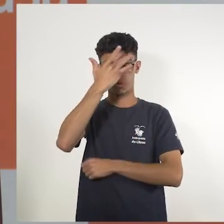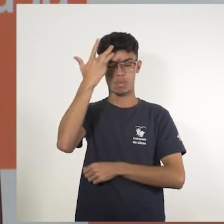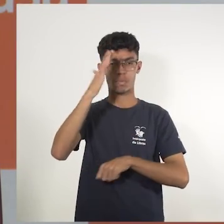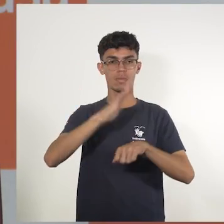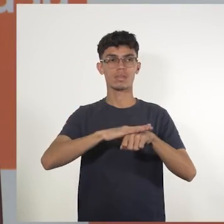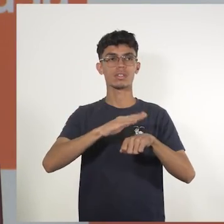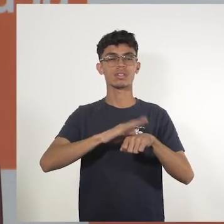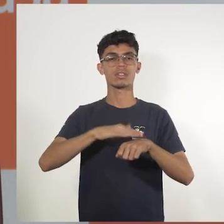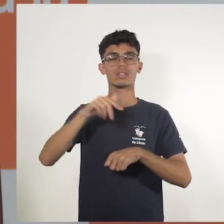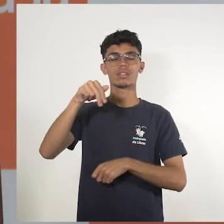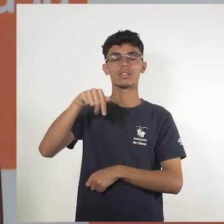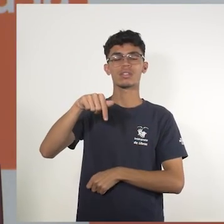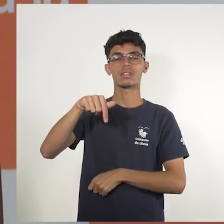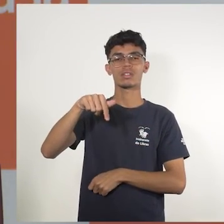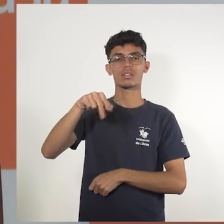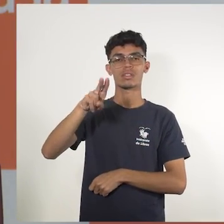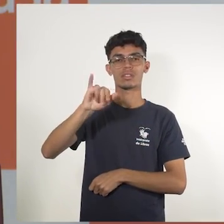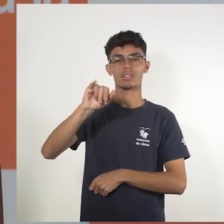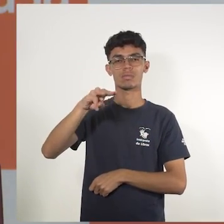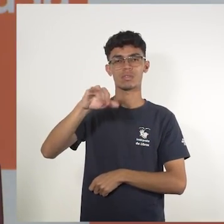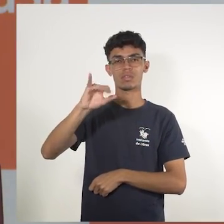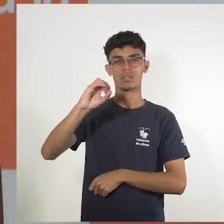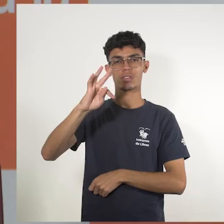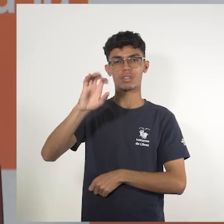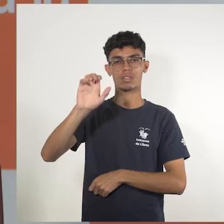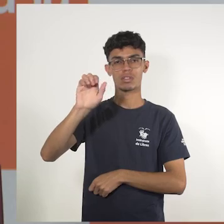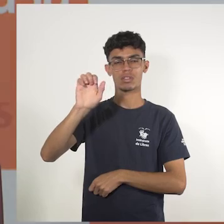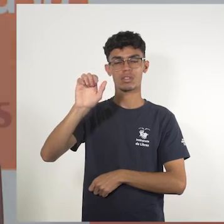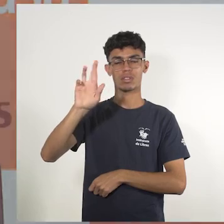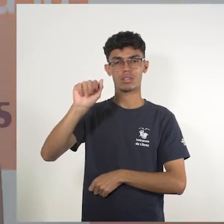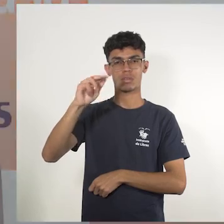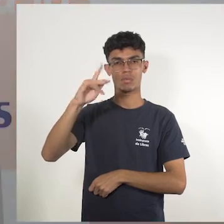tem prioridade para tomar algum tipo de vacina?